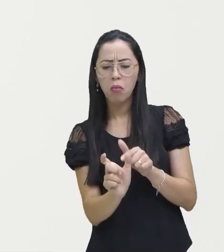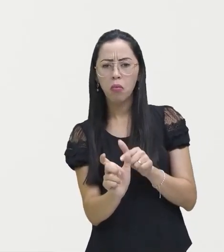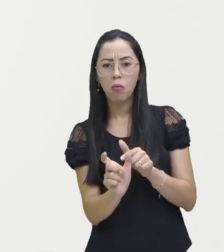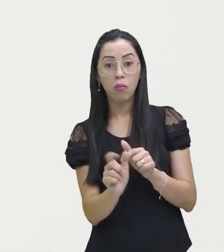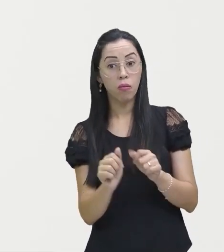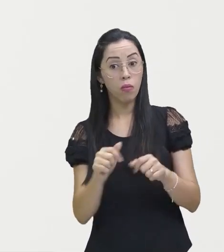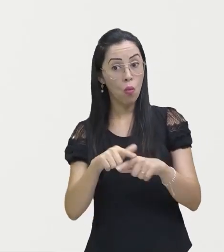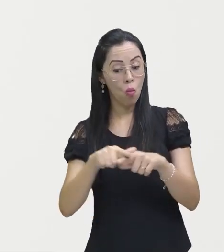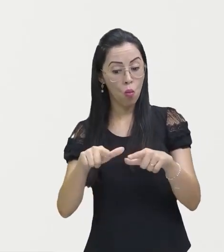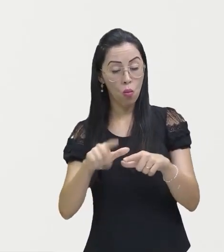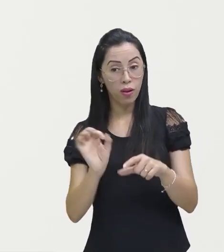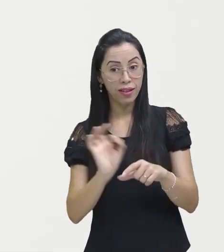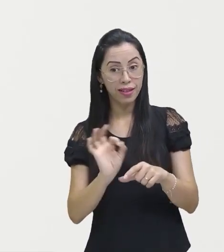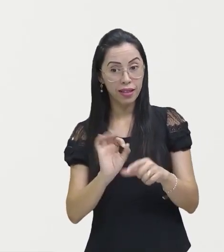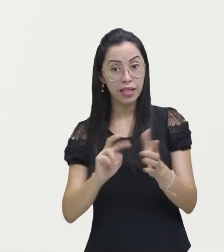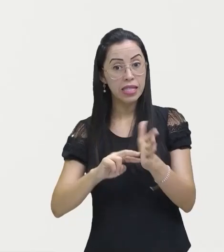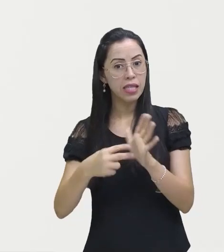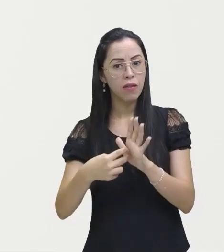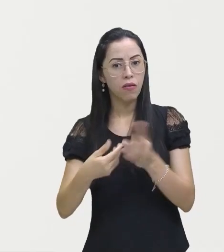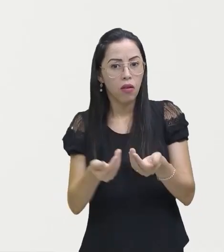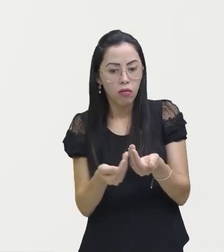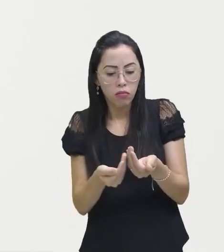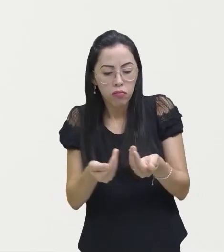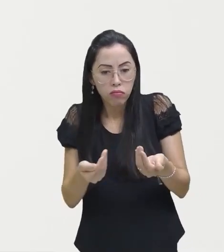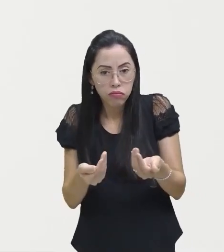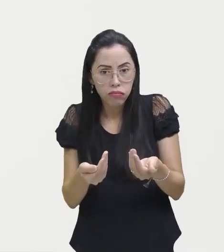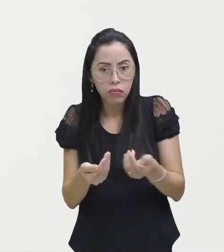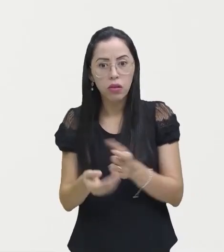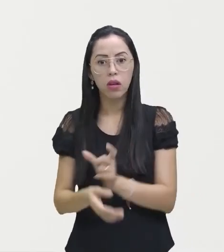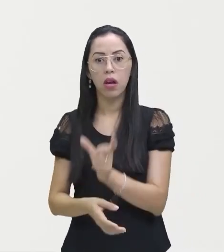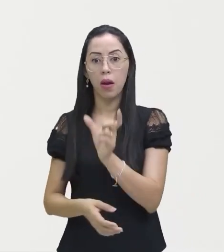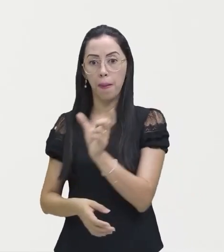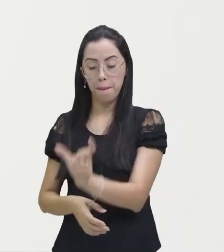espaço, um quadradinho, para,